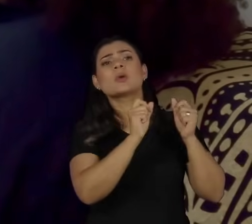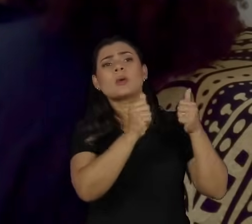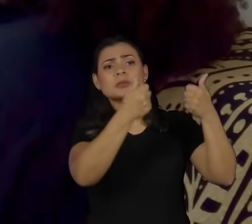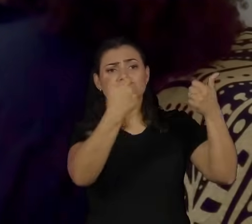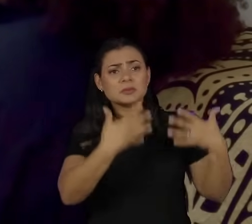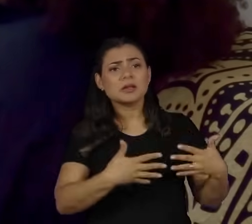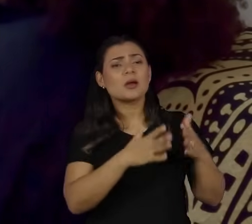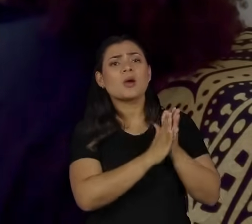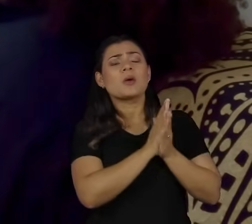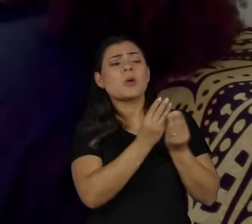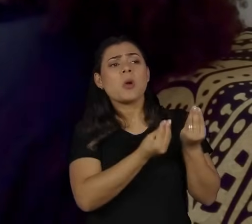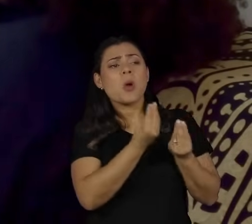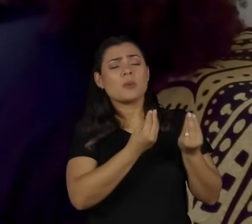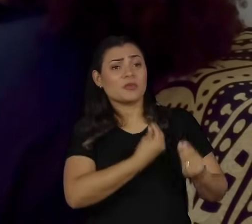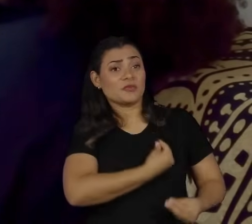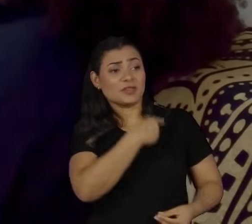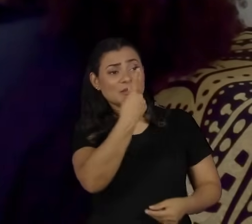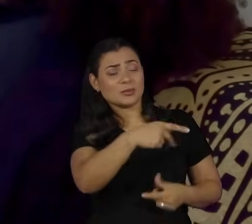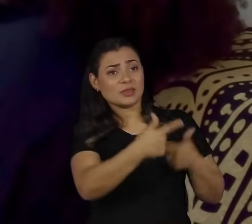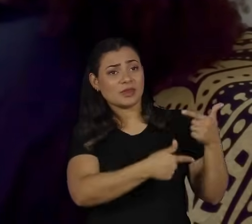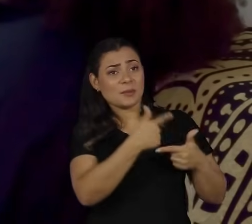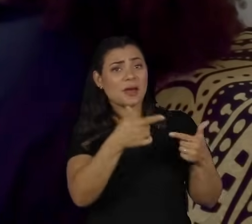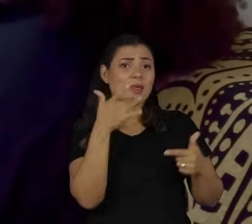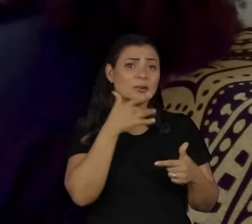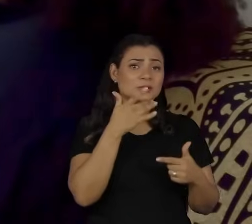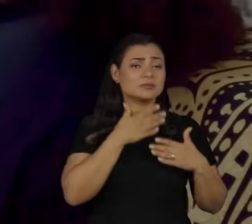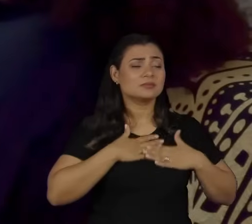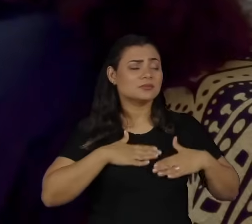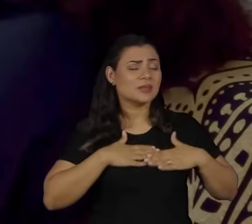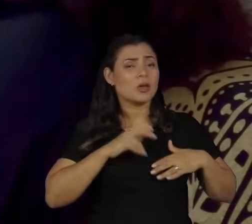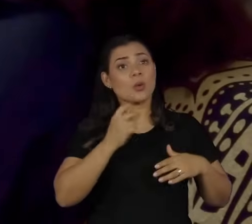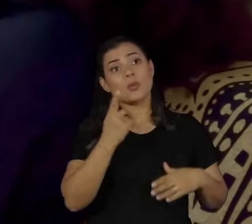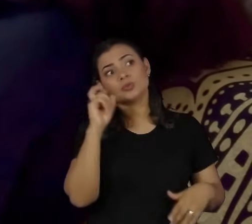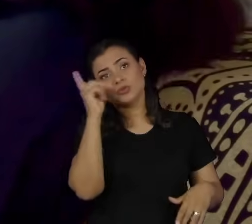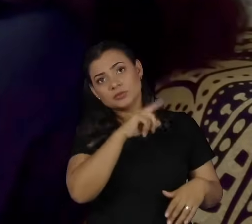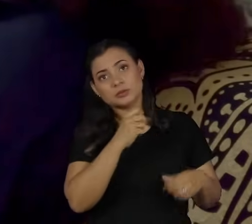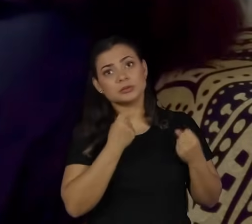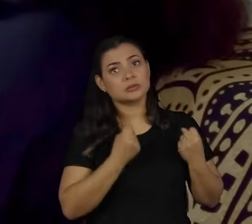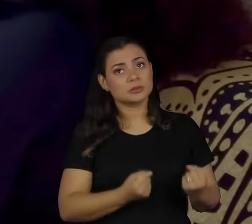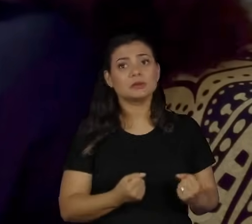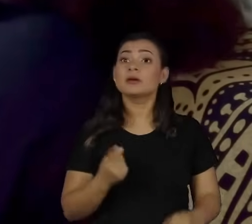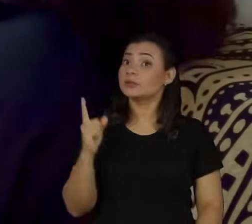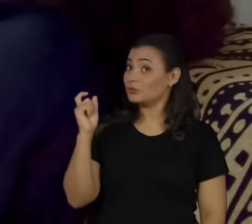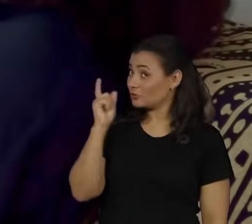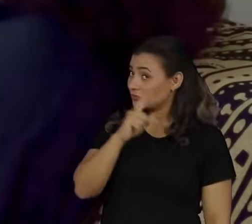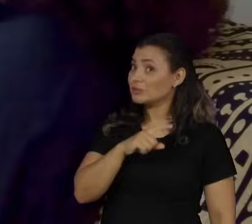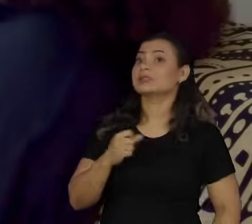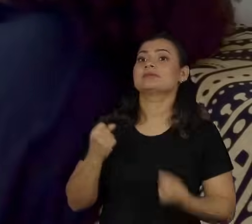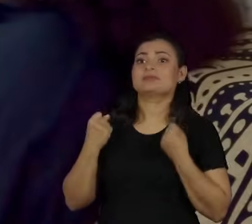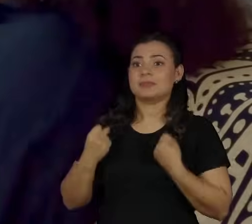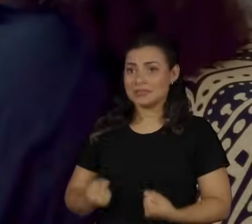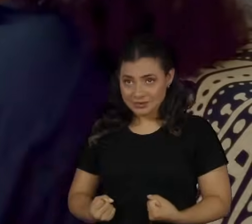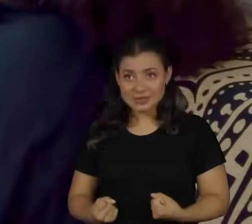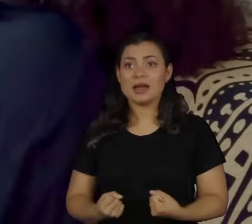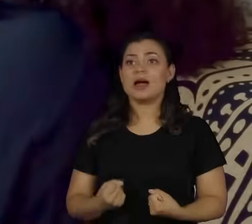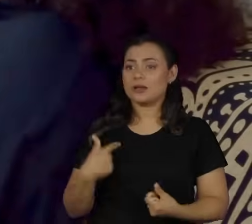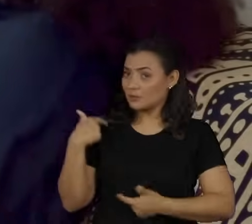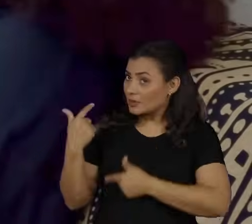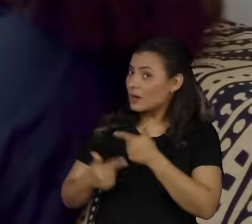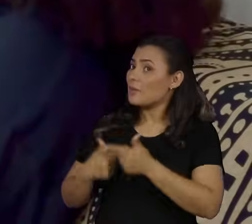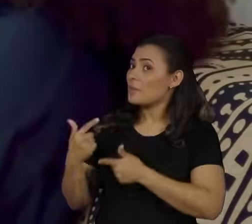como é a sua rotina diária, é uma rotina gostosa, é difícil? É difícil. A minha rotina é uma